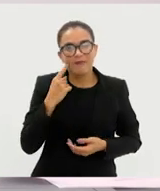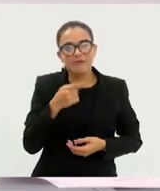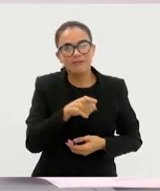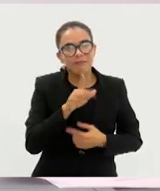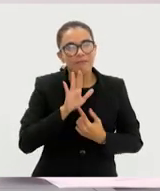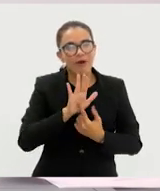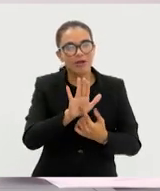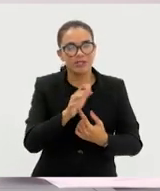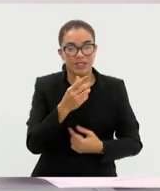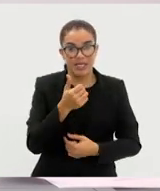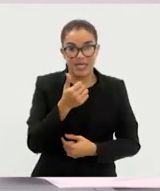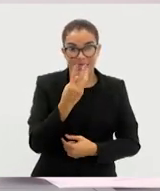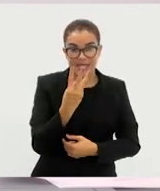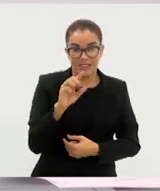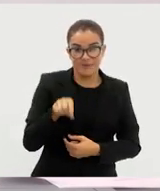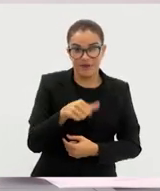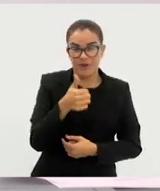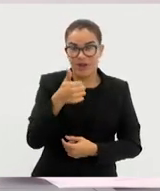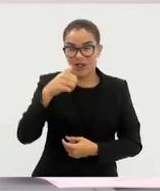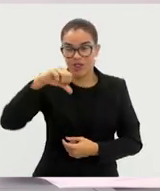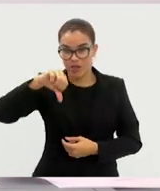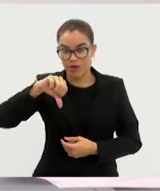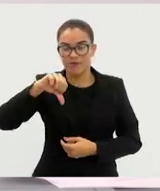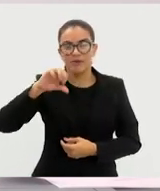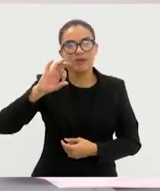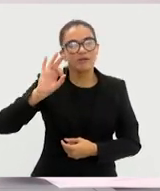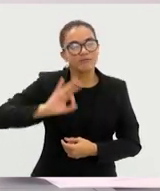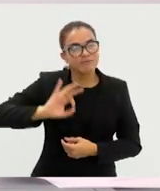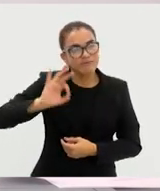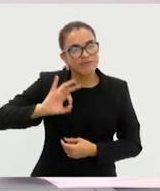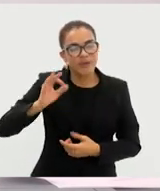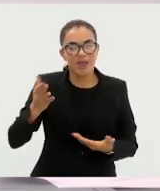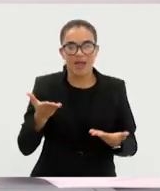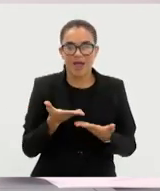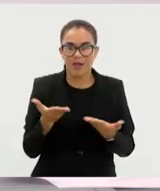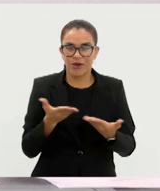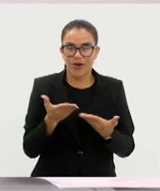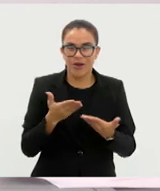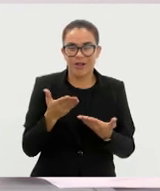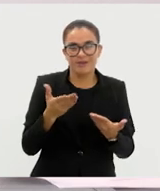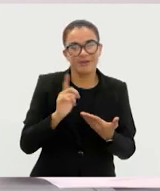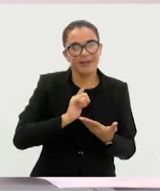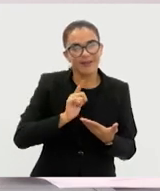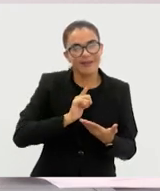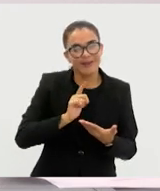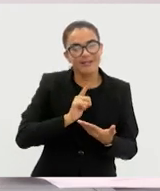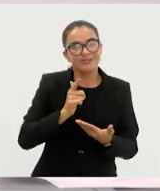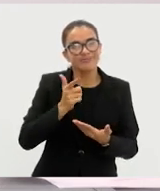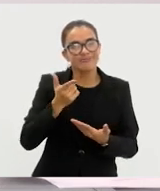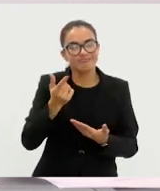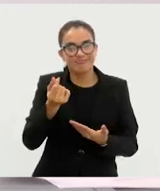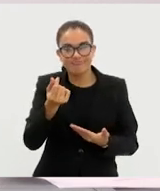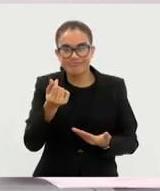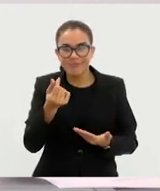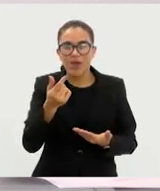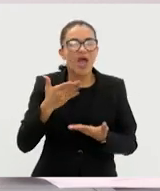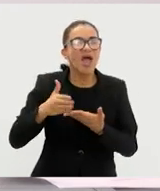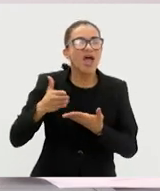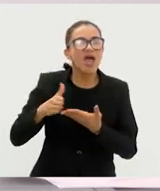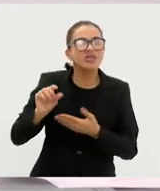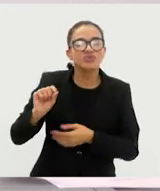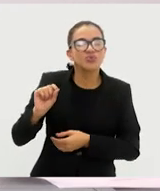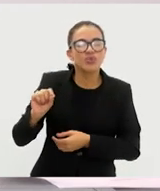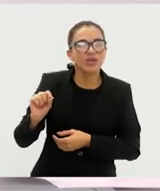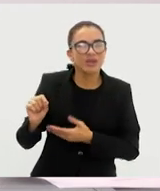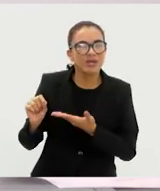de 3,9 bi de resto a pagar, apenas 862 milhões são referentes a exercícios anteriores. O resto é o quê?